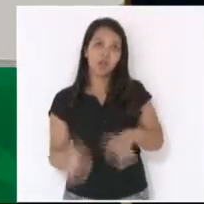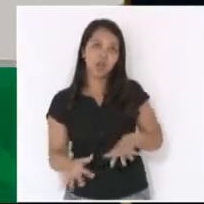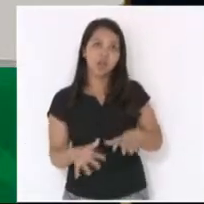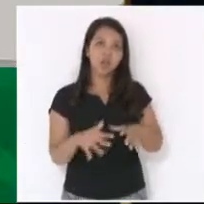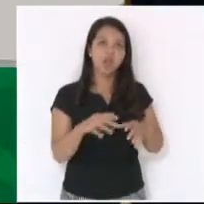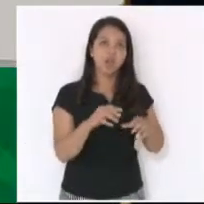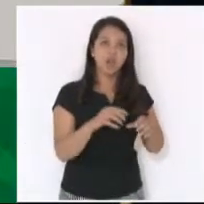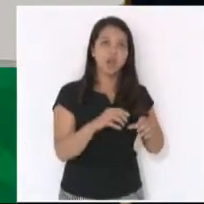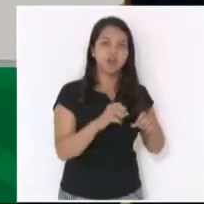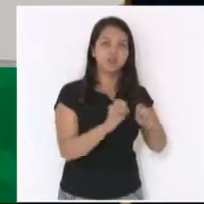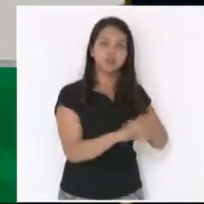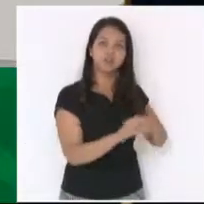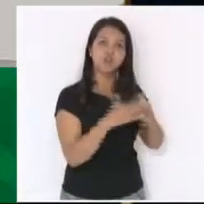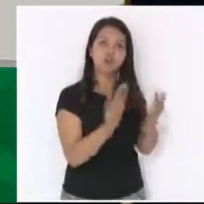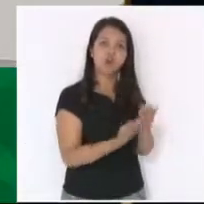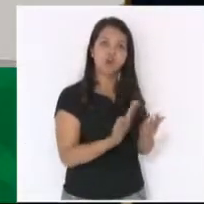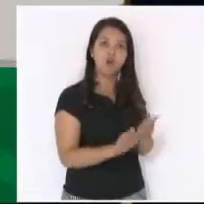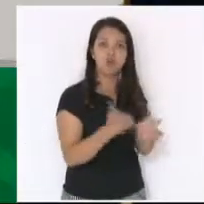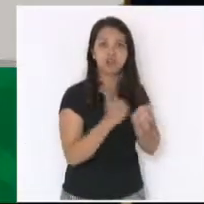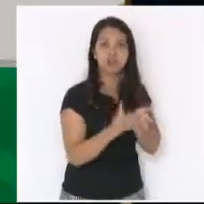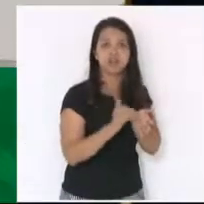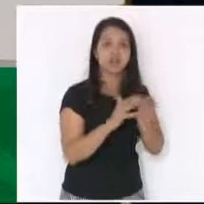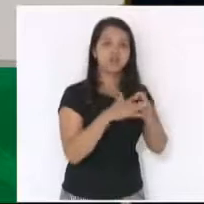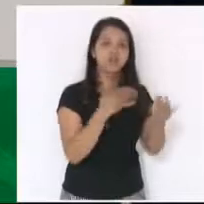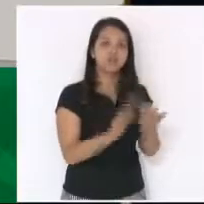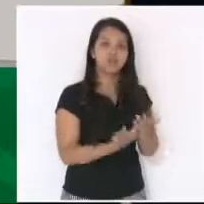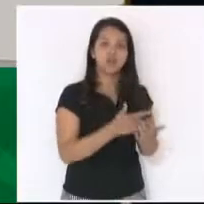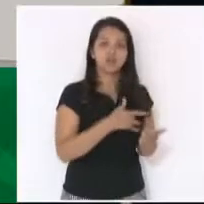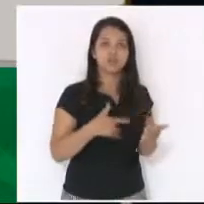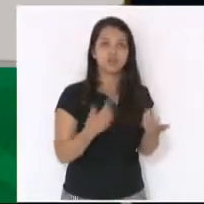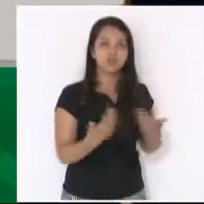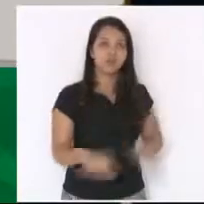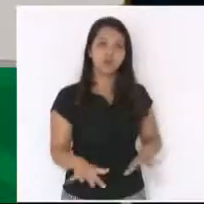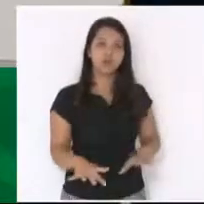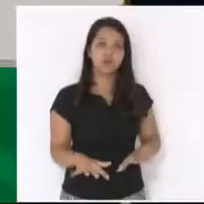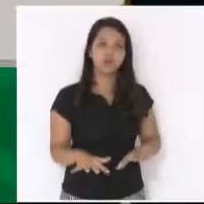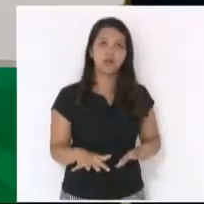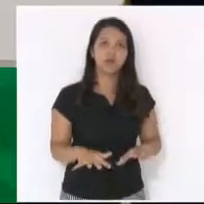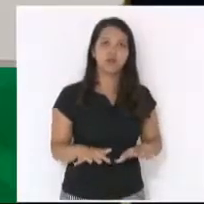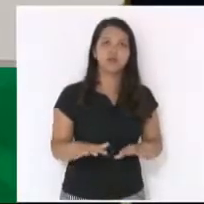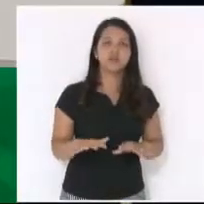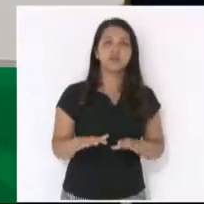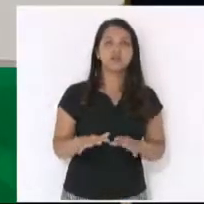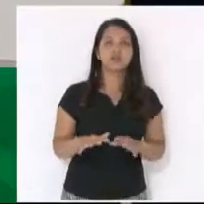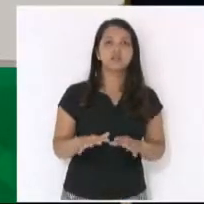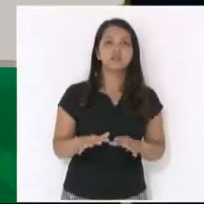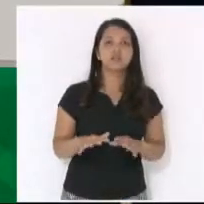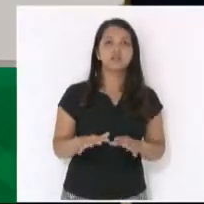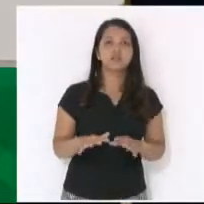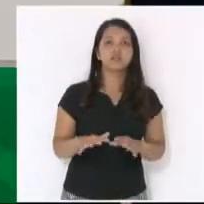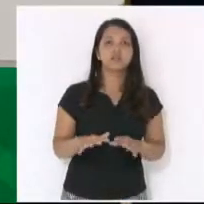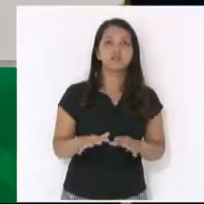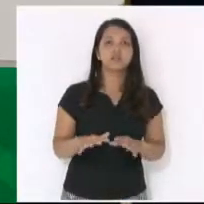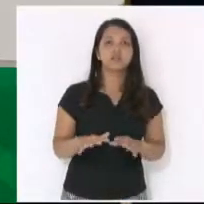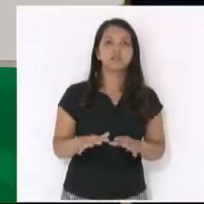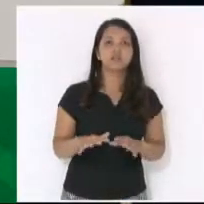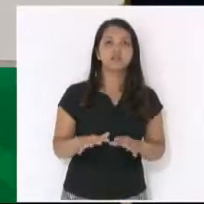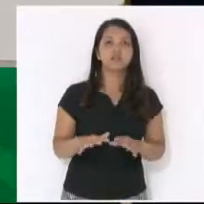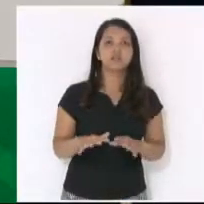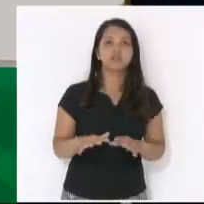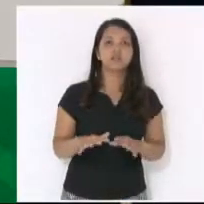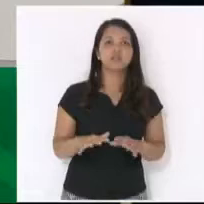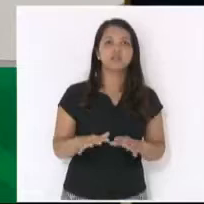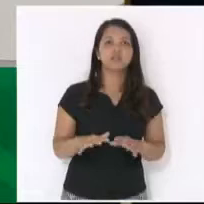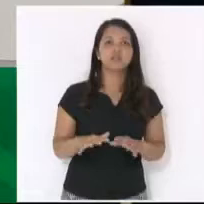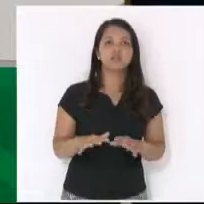de é de secretaria de escola da saúde não quer faz fez uma campanha quero ir para